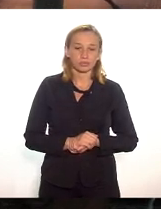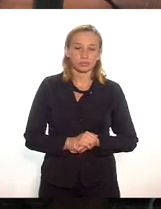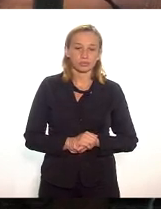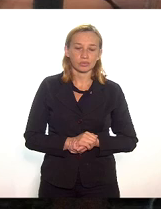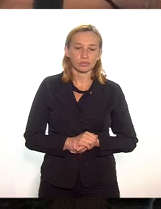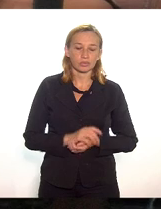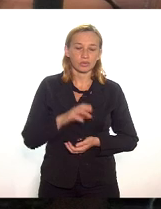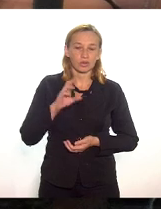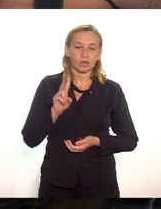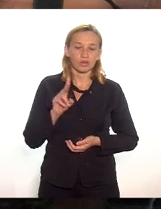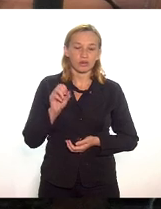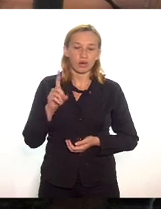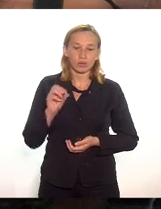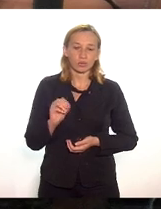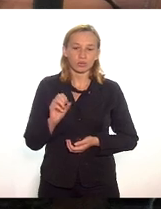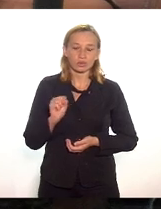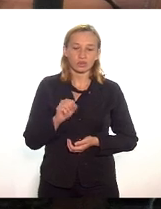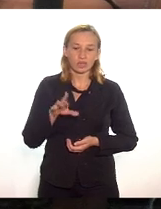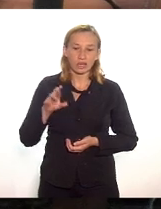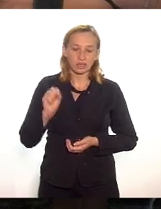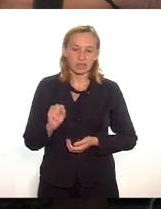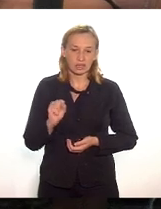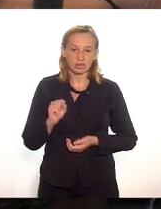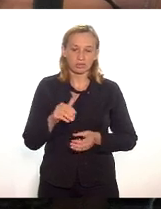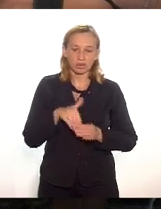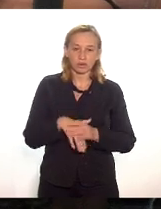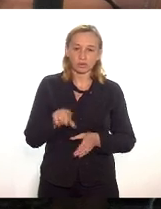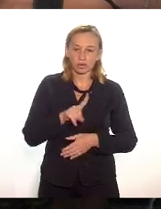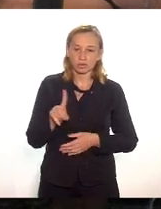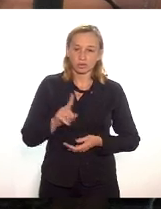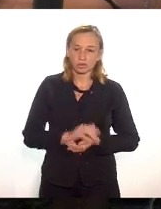Valdo Ceasa votou não.